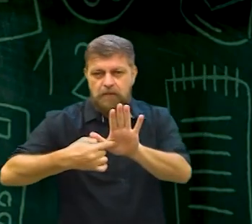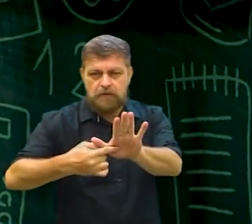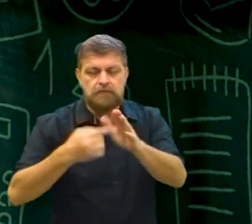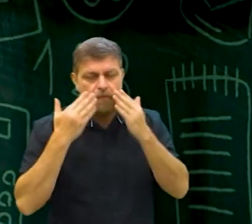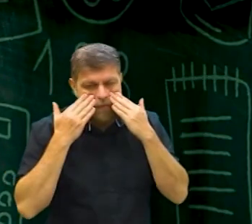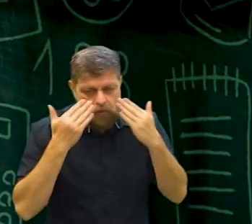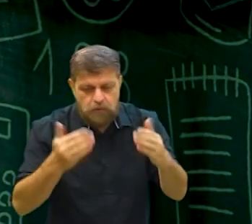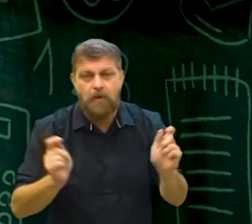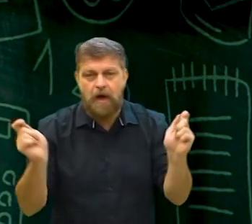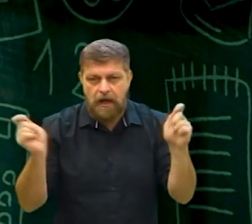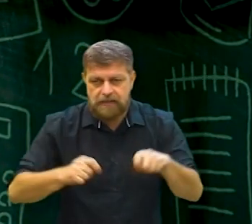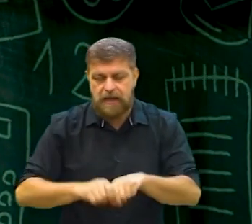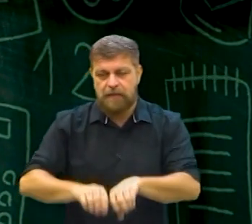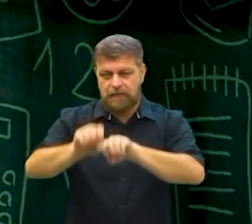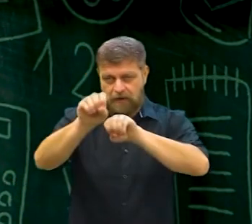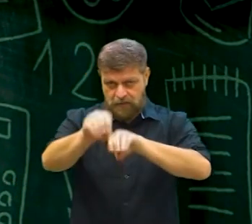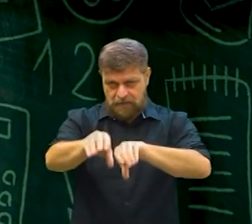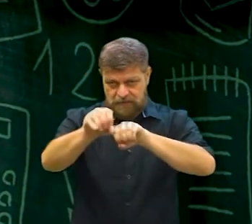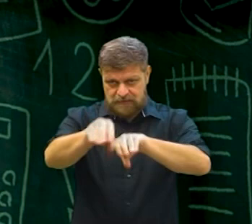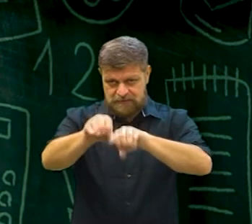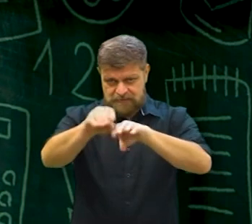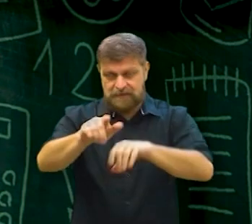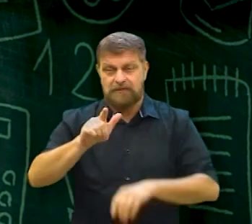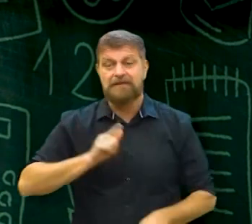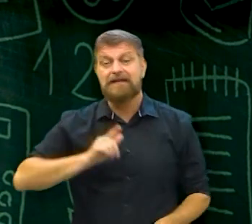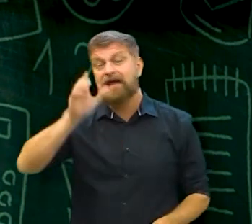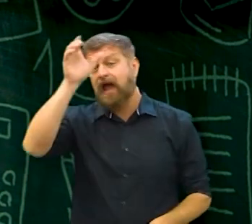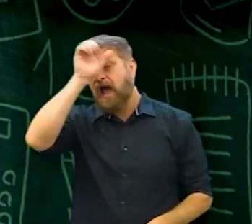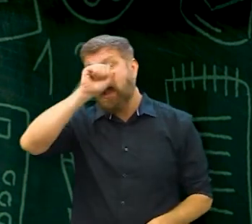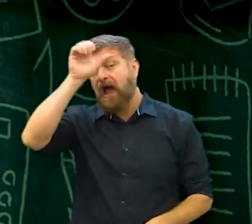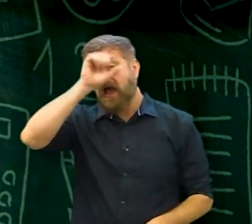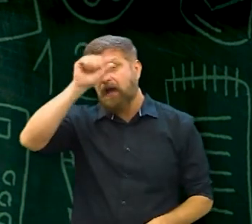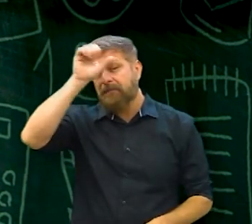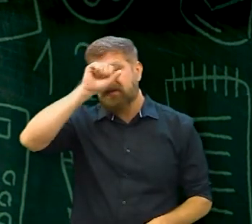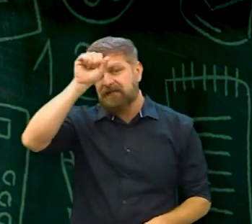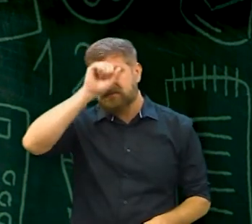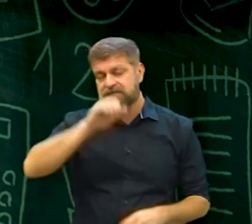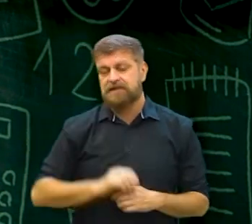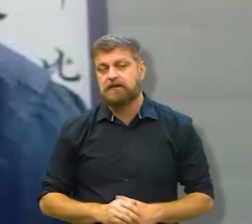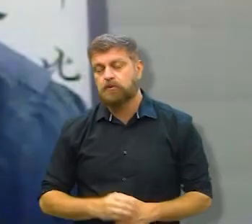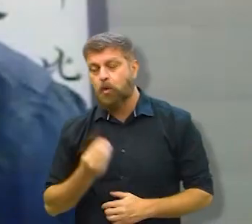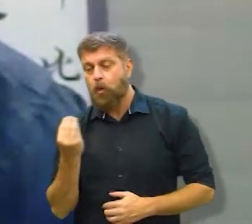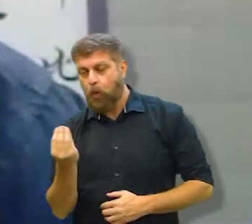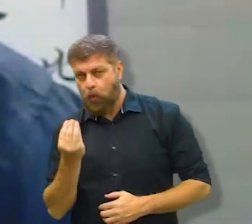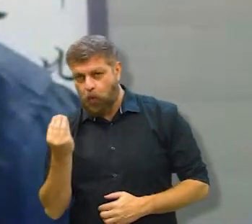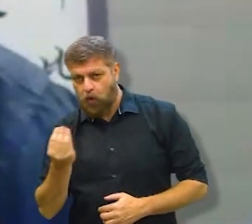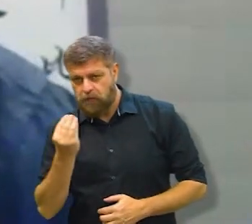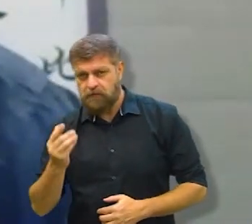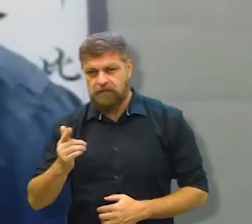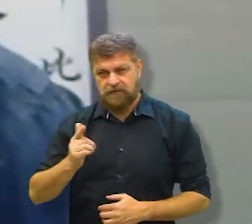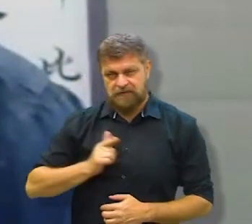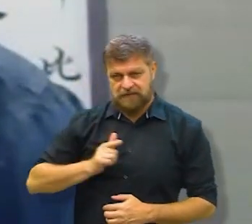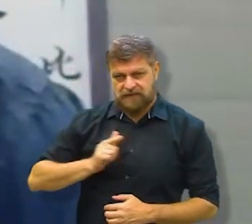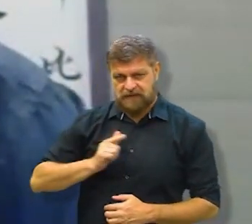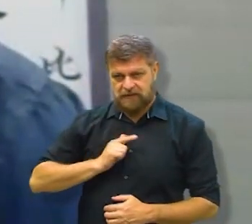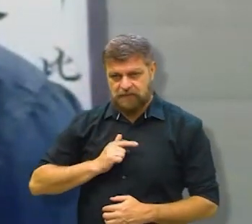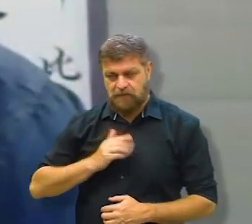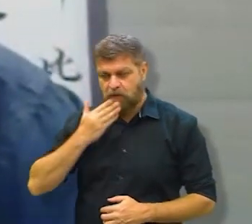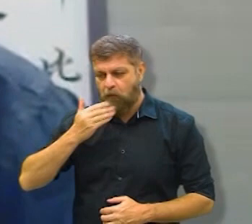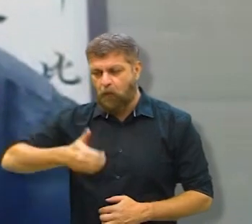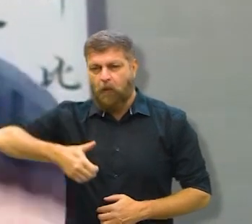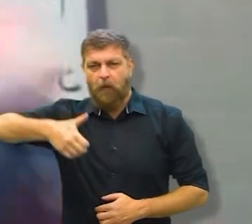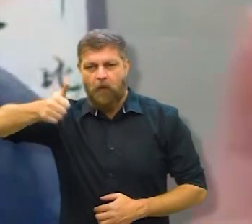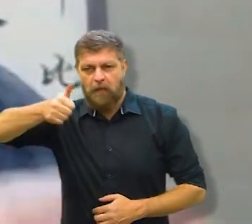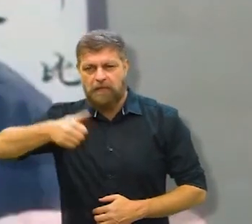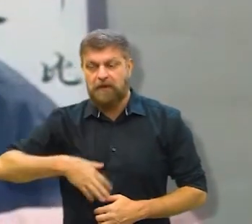que é possível, sim, termos um aprendizado, uma relação de ensino e aprendizado, onde